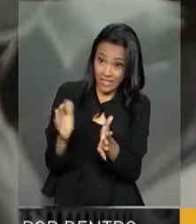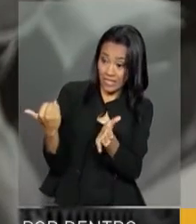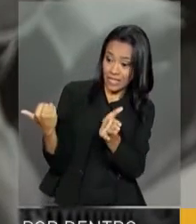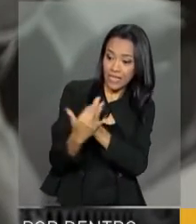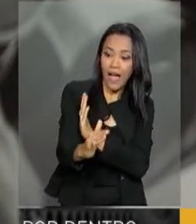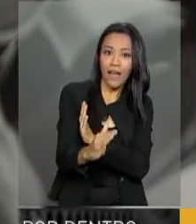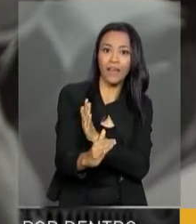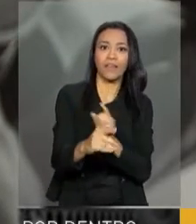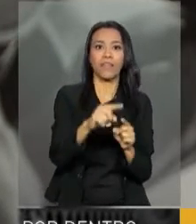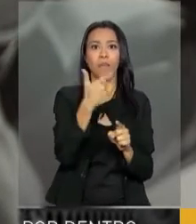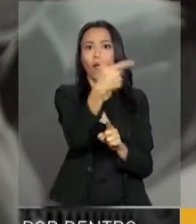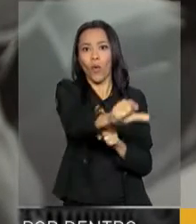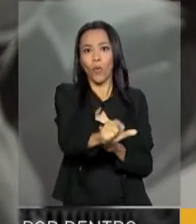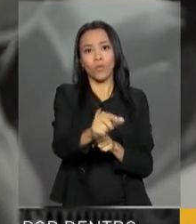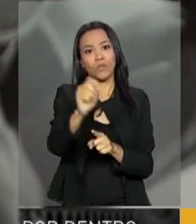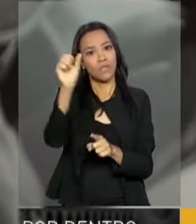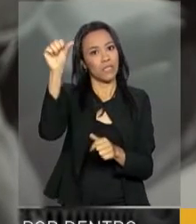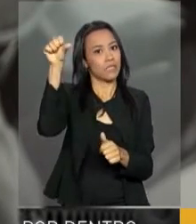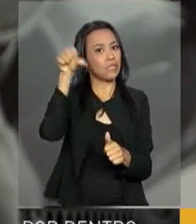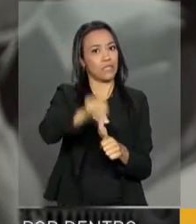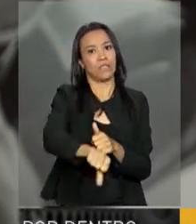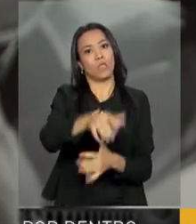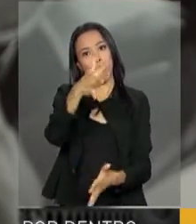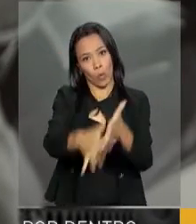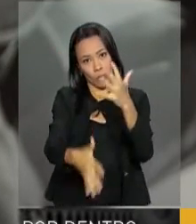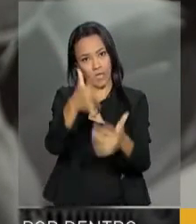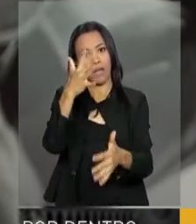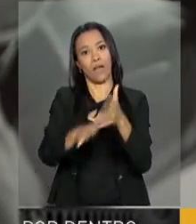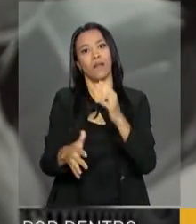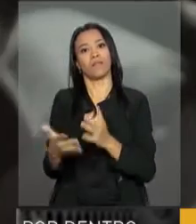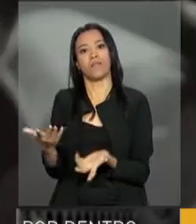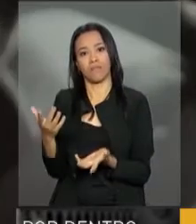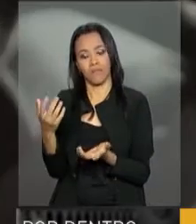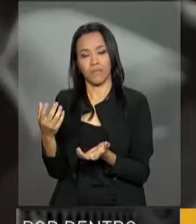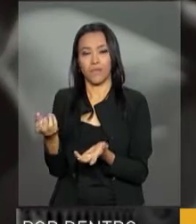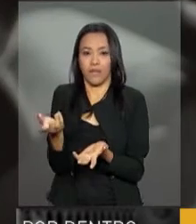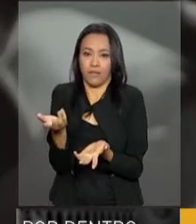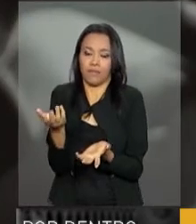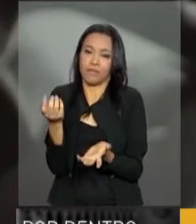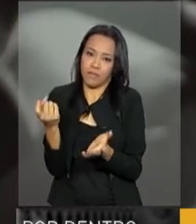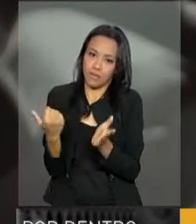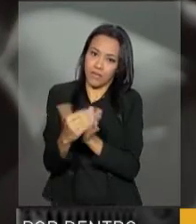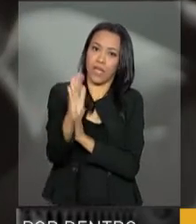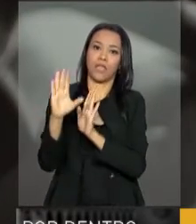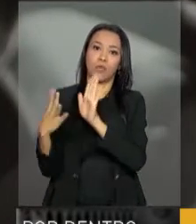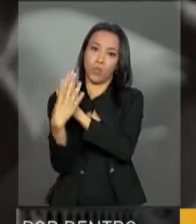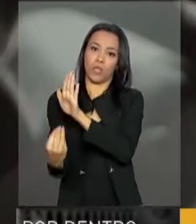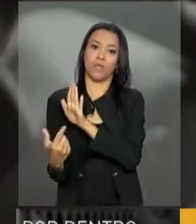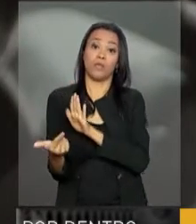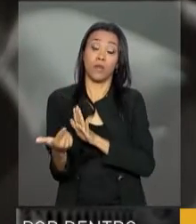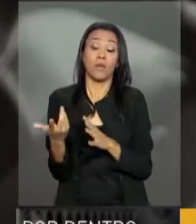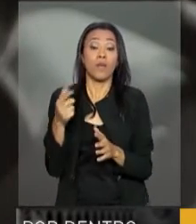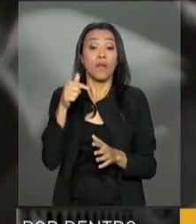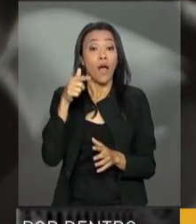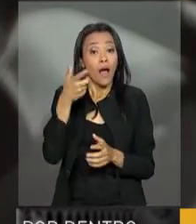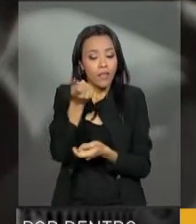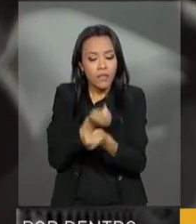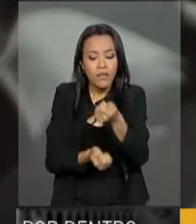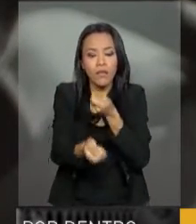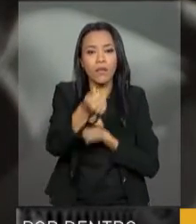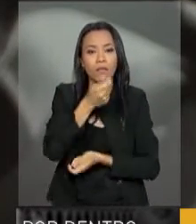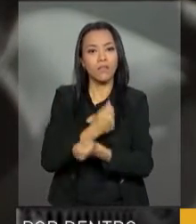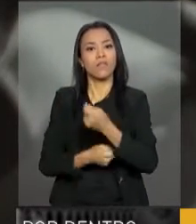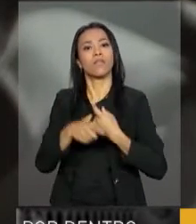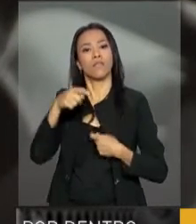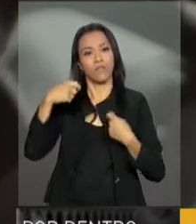no Simples já estava difícil, imagine no complicado. Então, esta renegociação, ela se fez necessária